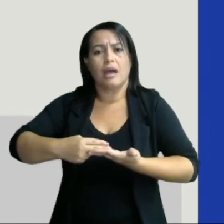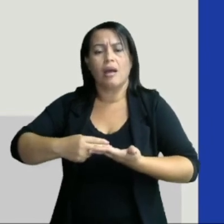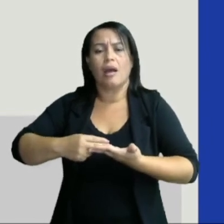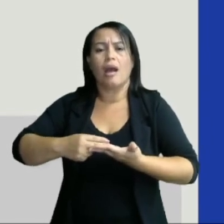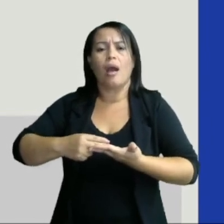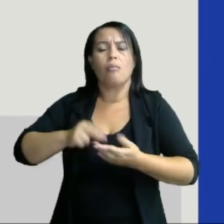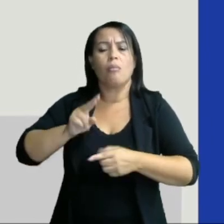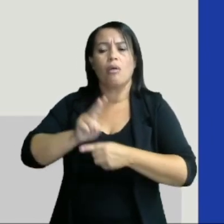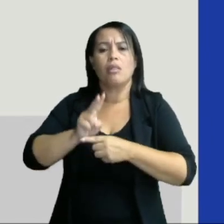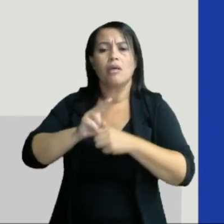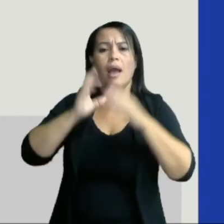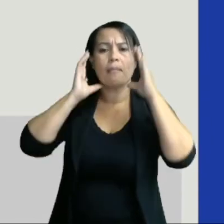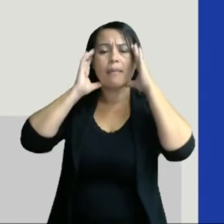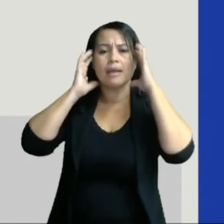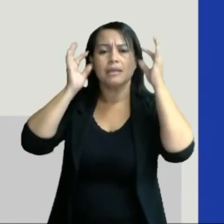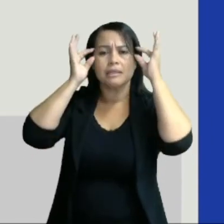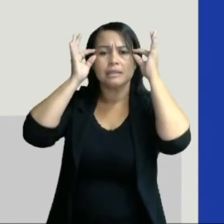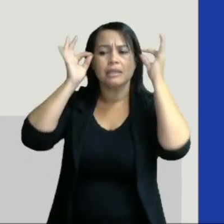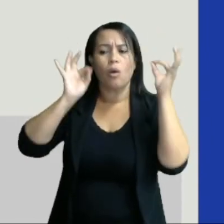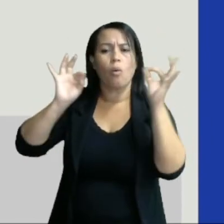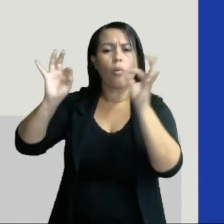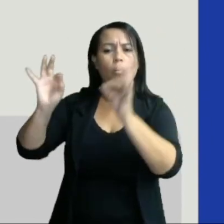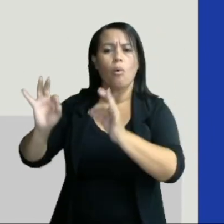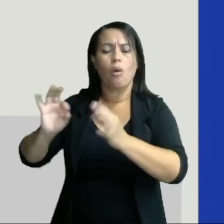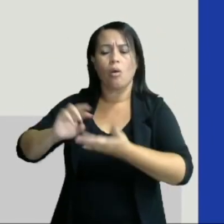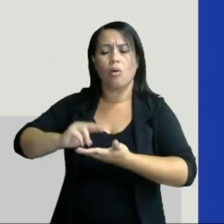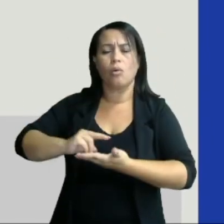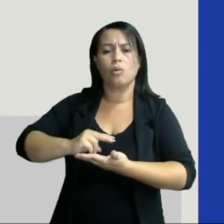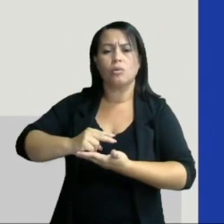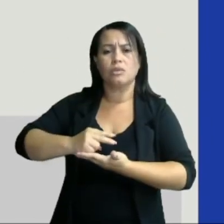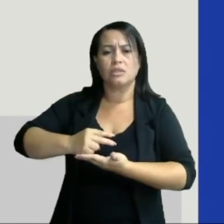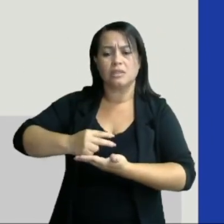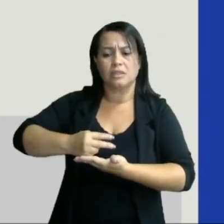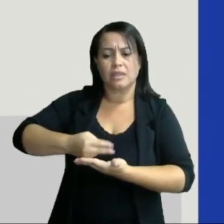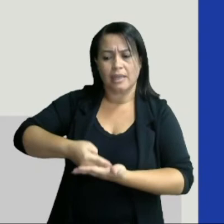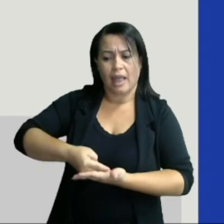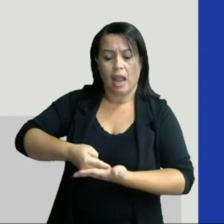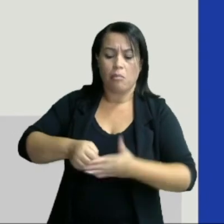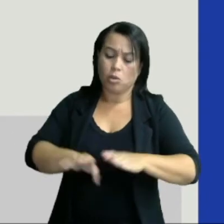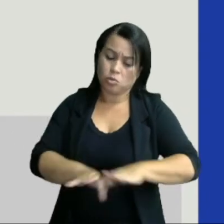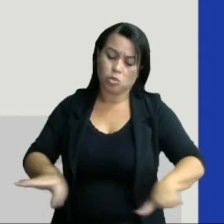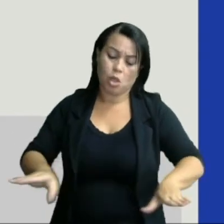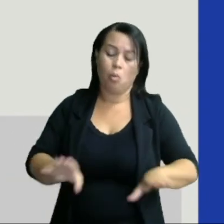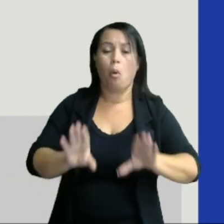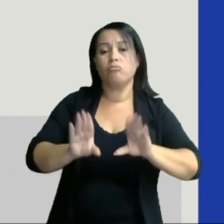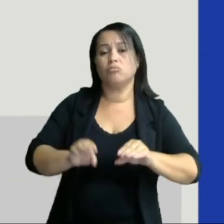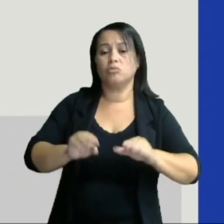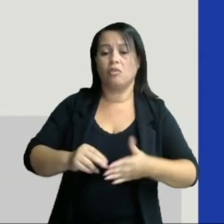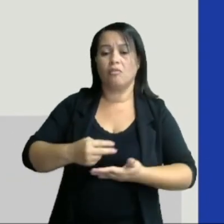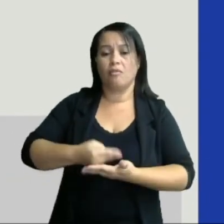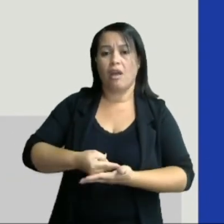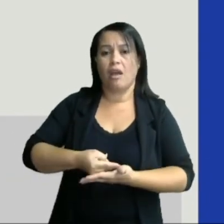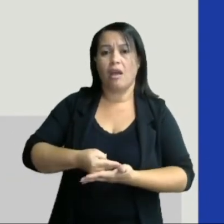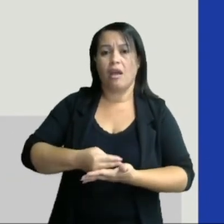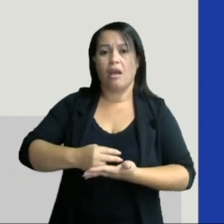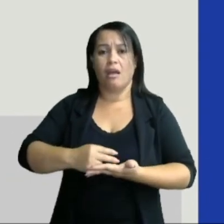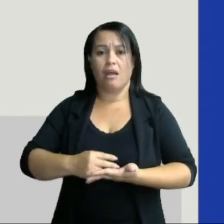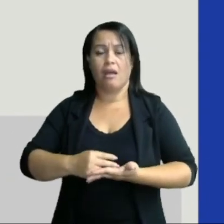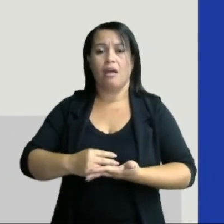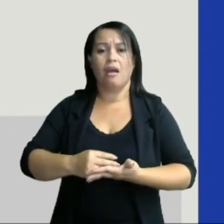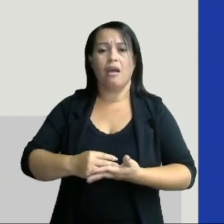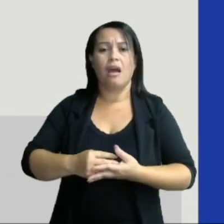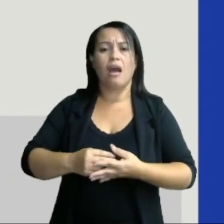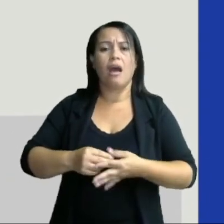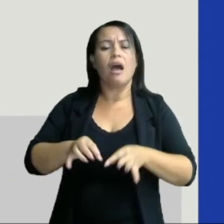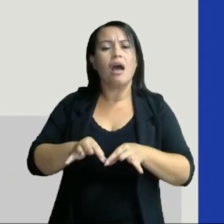óculos para que ela não se machuque, deitá-la no chão ou em um sofá, afrouxar as roupas apertadas